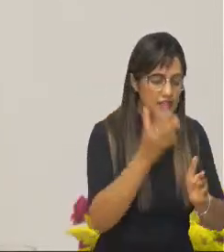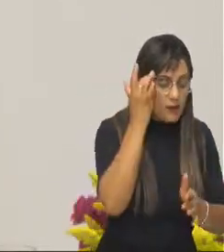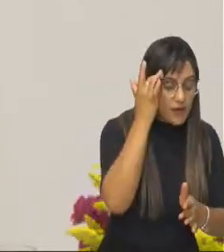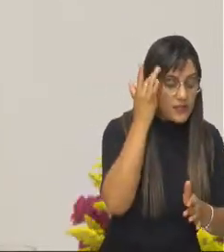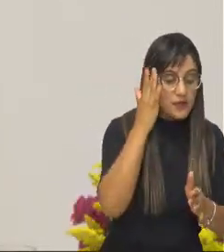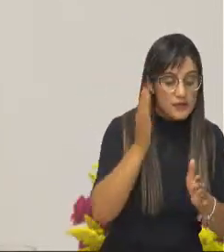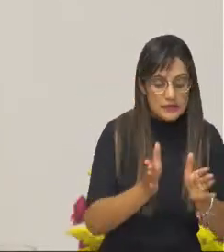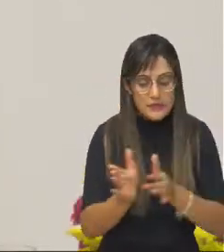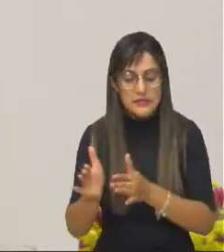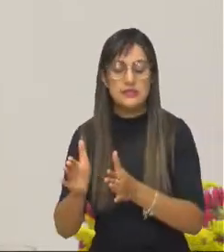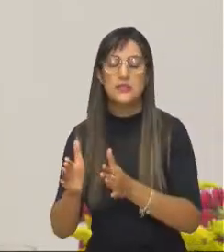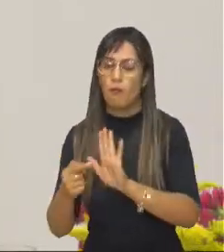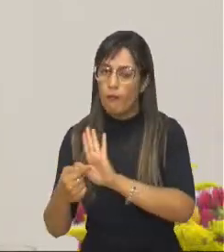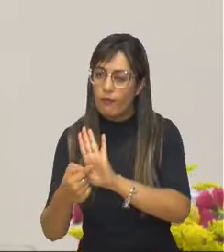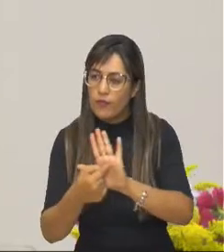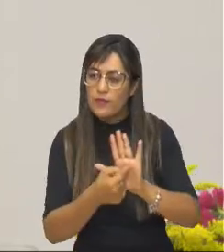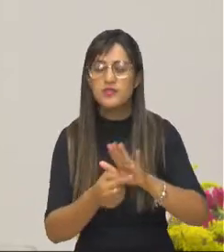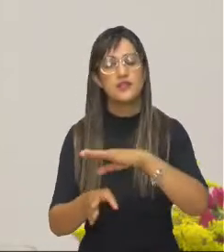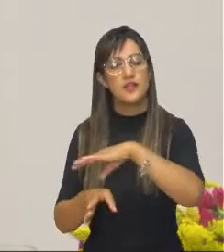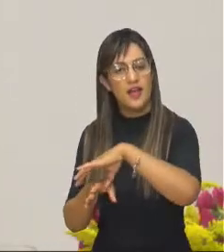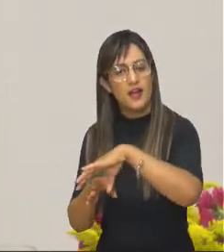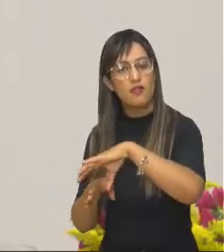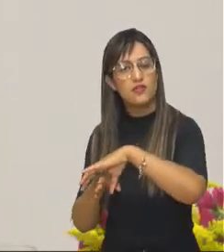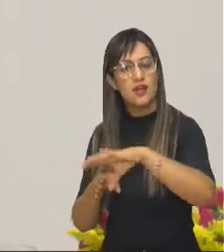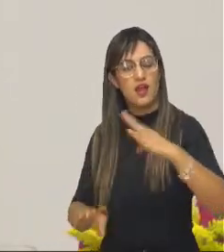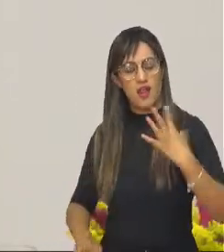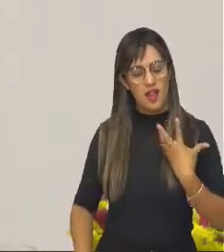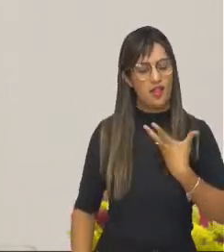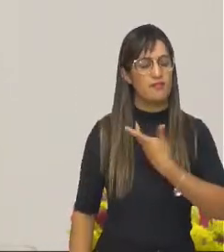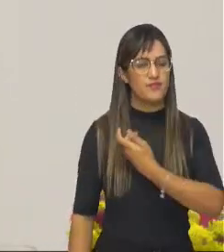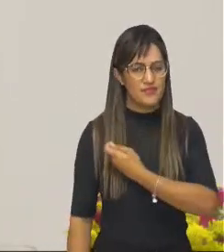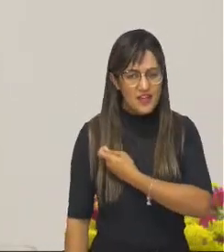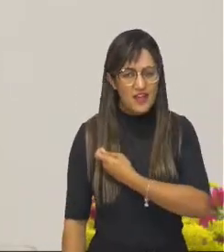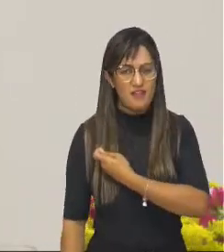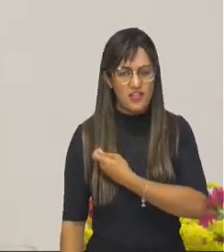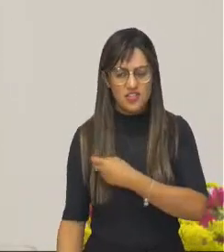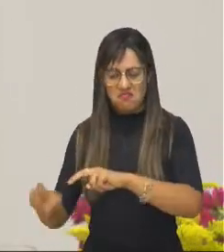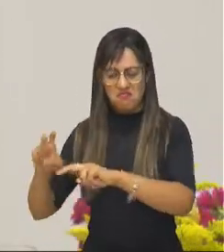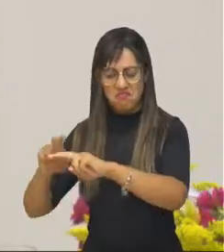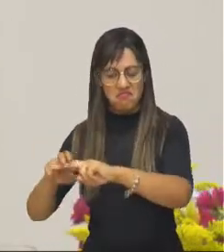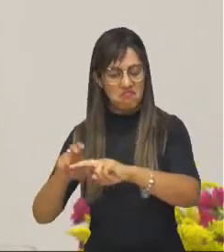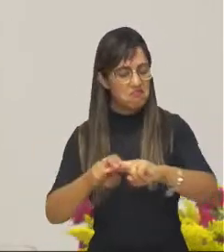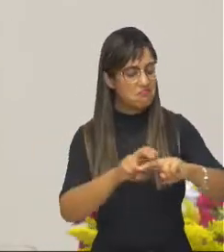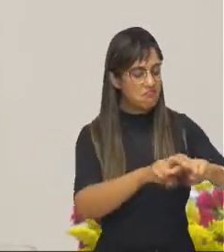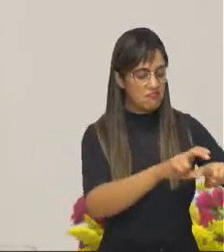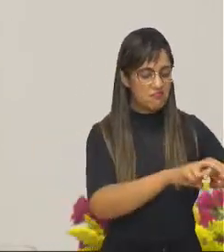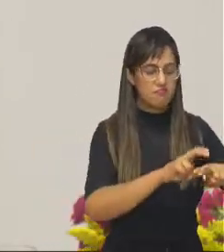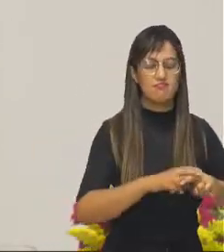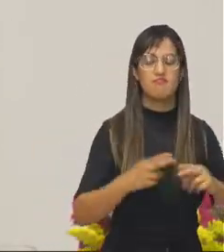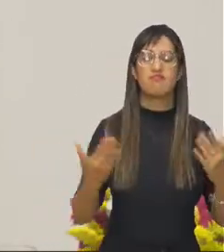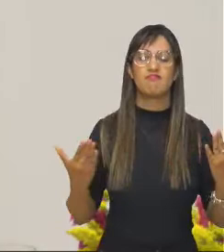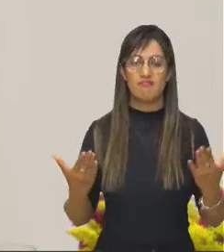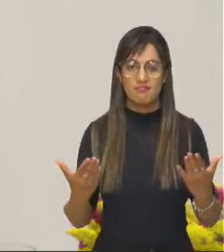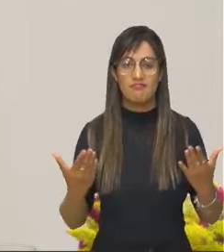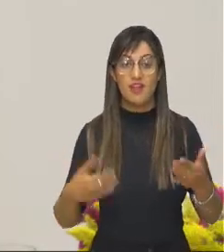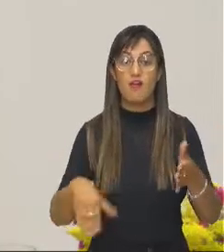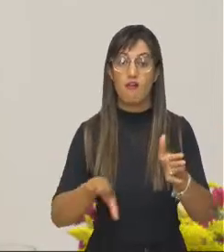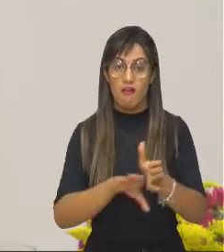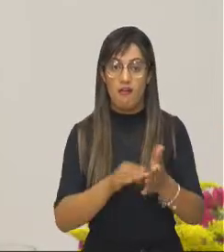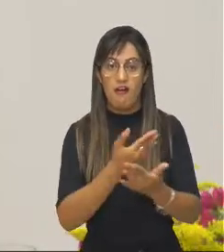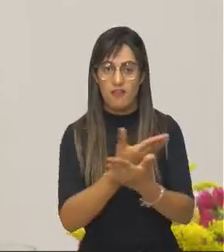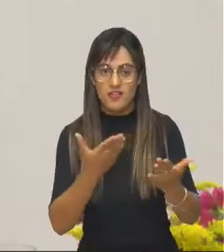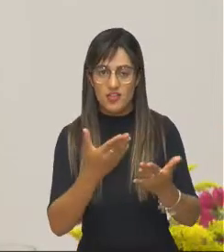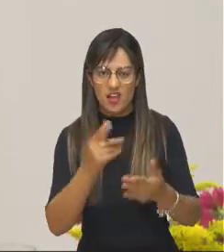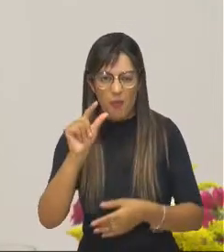isso. Vocês têm uma travesti que é presidenta de um conselho regional, está aqui sentada nesse lugar. Então, vocês chegaram. É